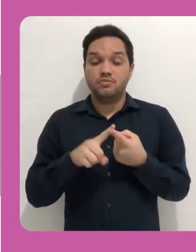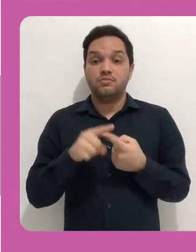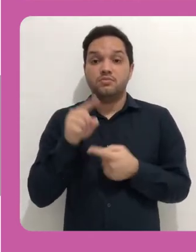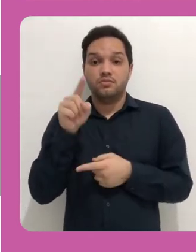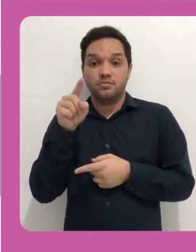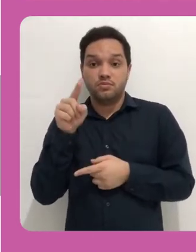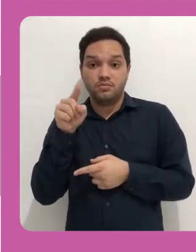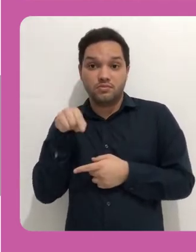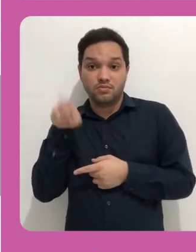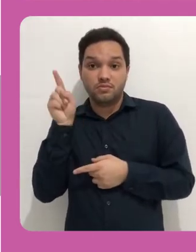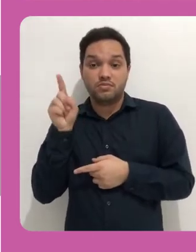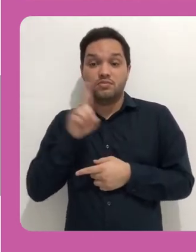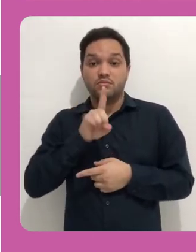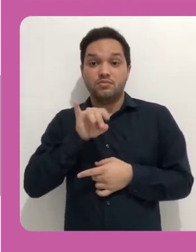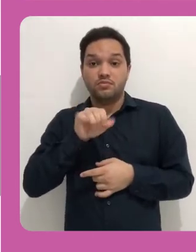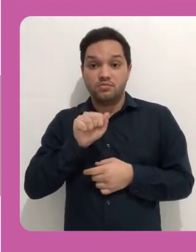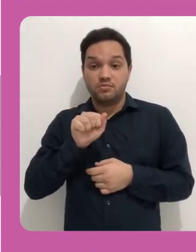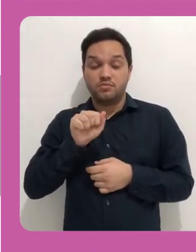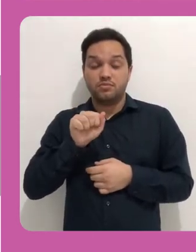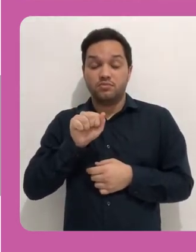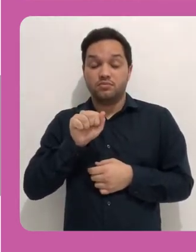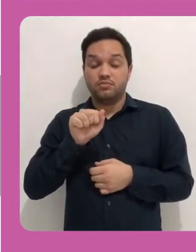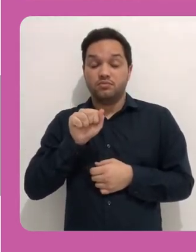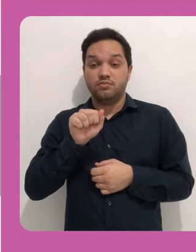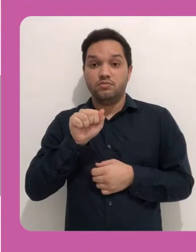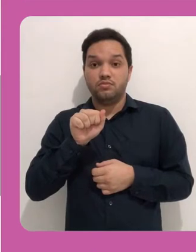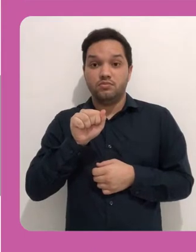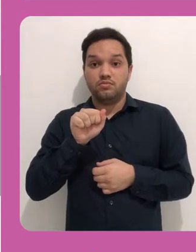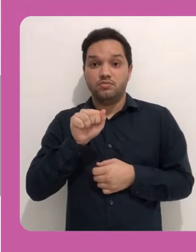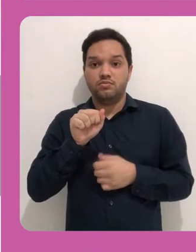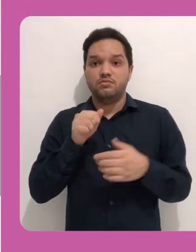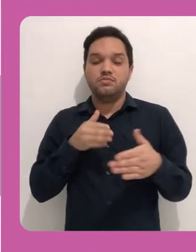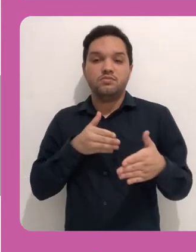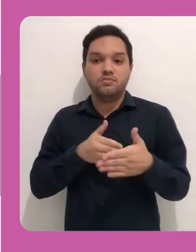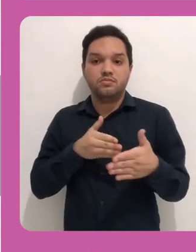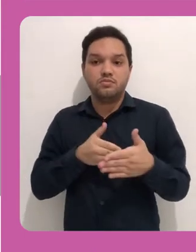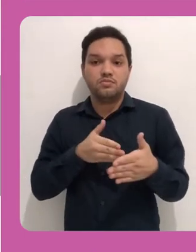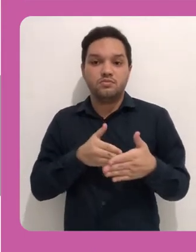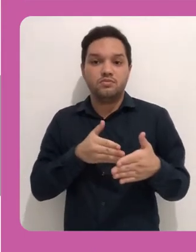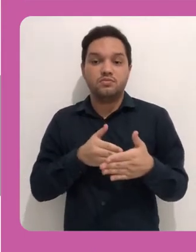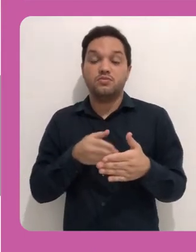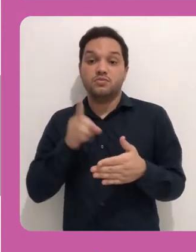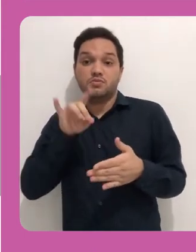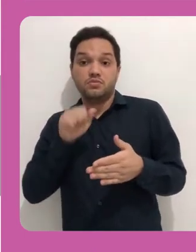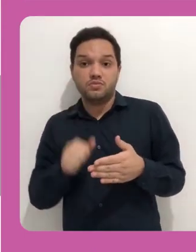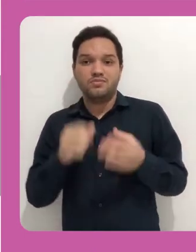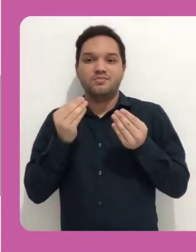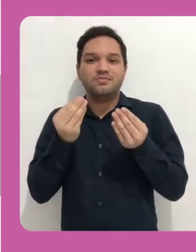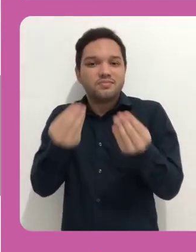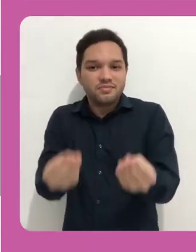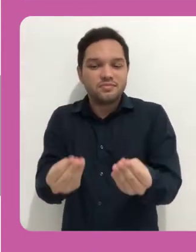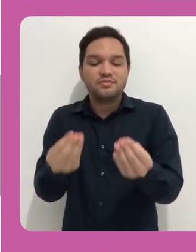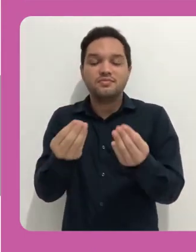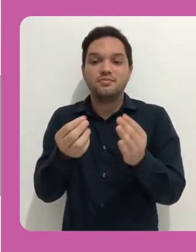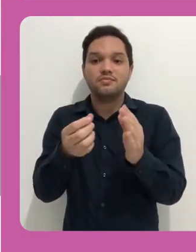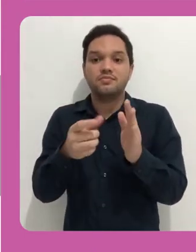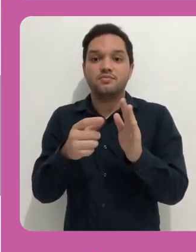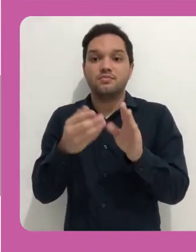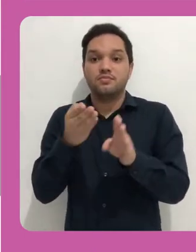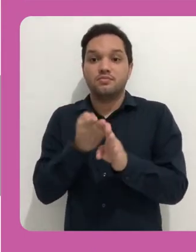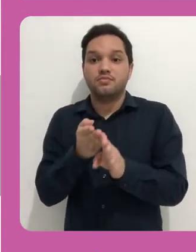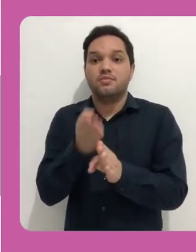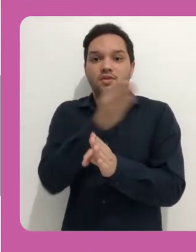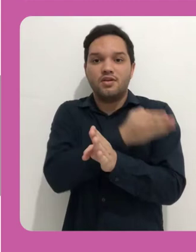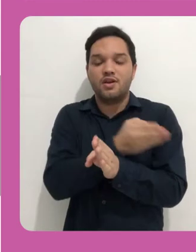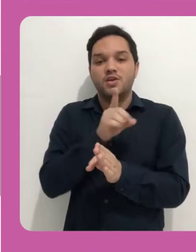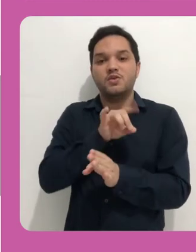limite ou uma data de entrega que seja anterior à data atual. Então, vamos colocar aqui 1º de janeiro. Se